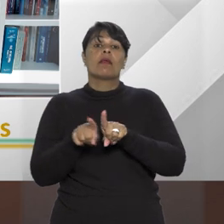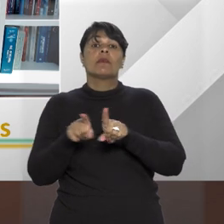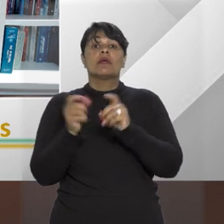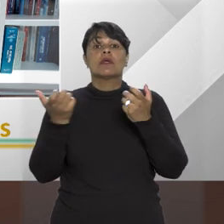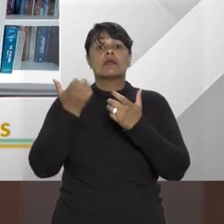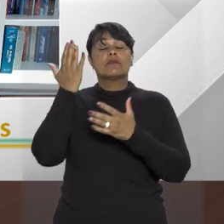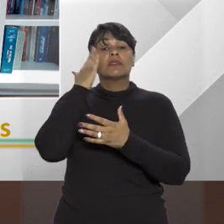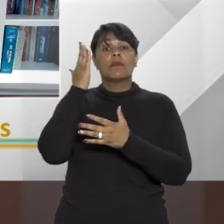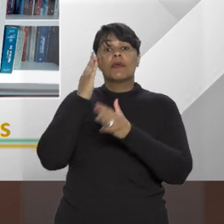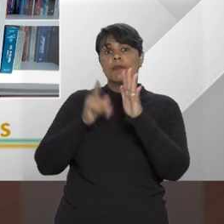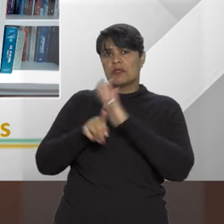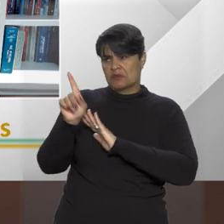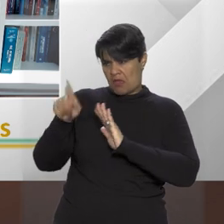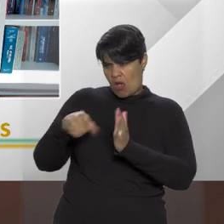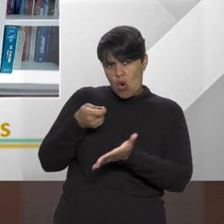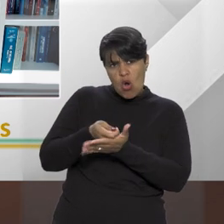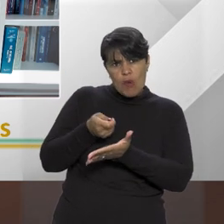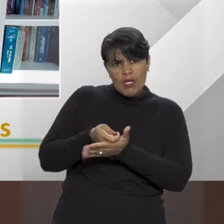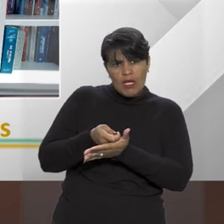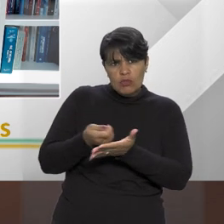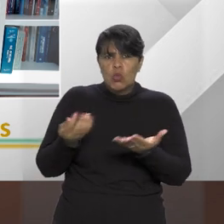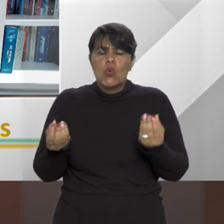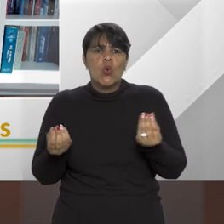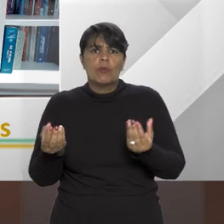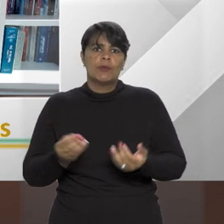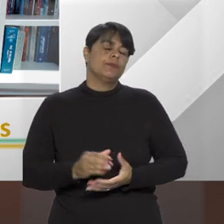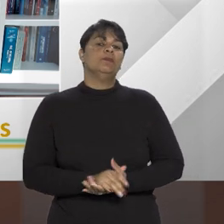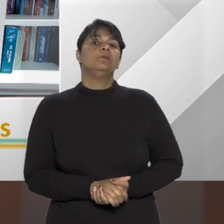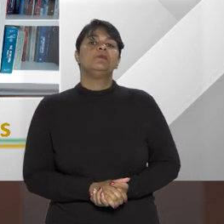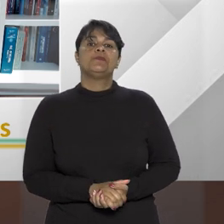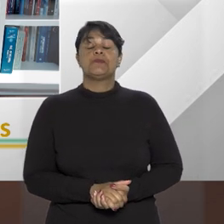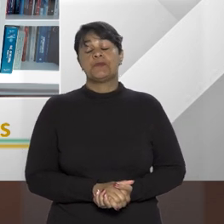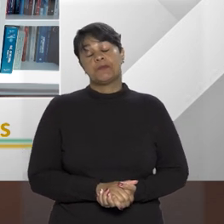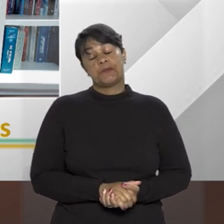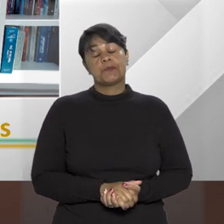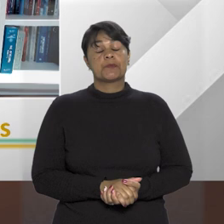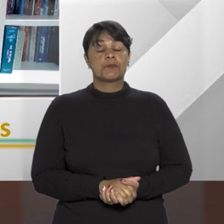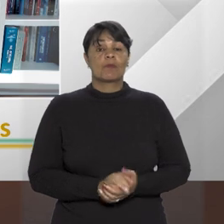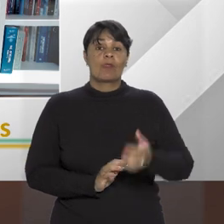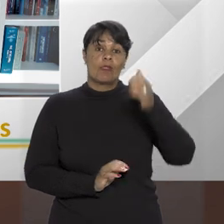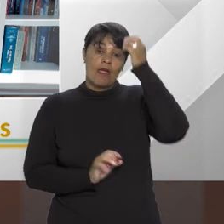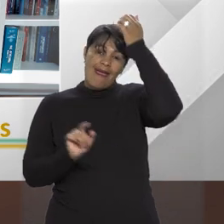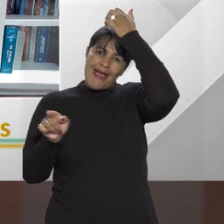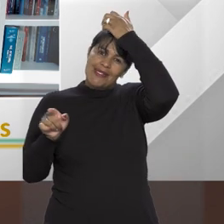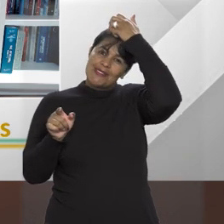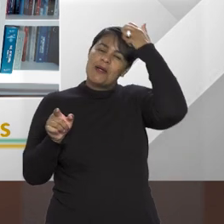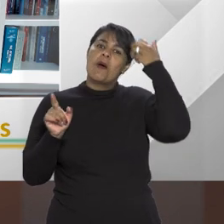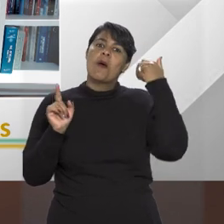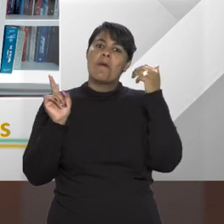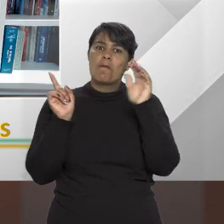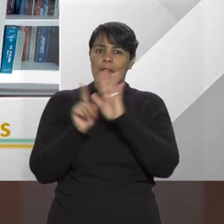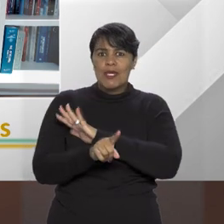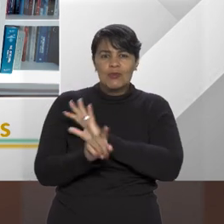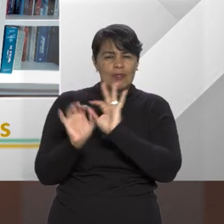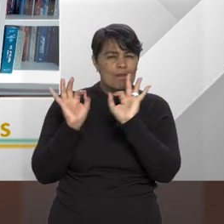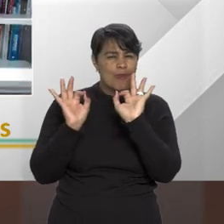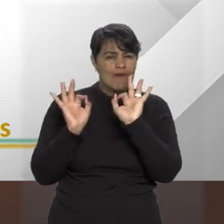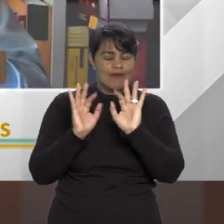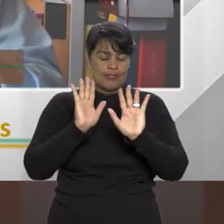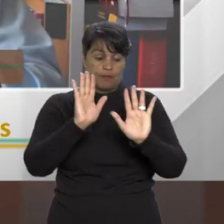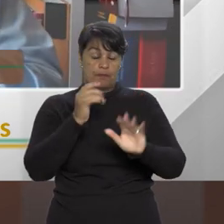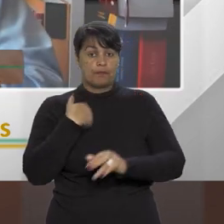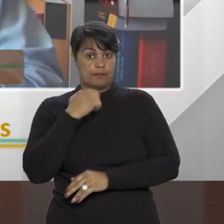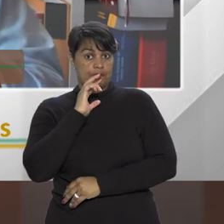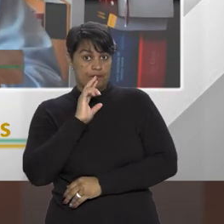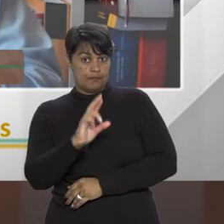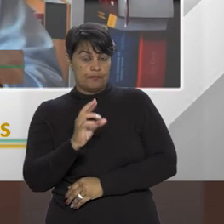Veja, essa pergunta também é excelente. Para respondê-la, deixa eu fazer só uma consideração rápida. É muito importante que